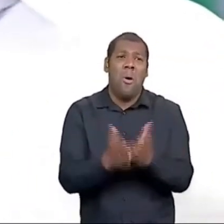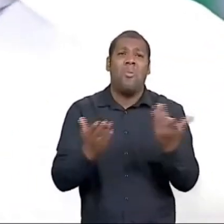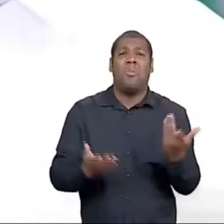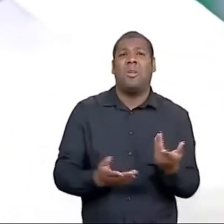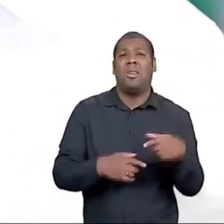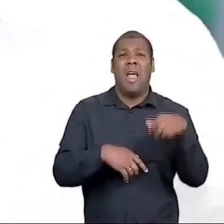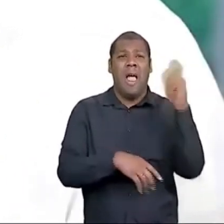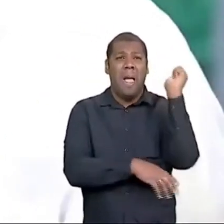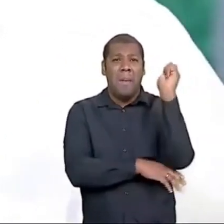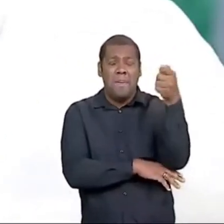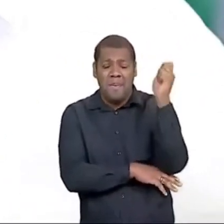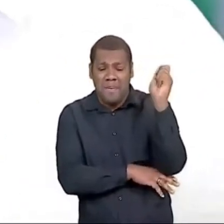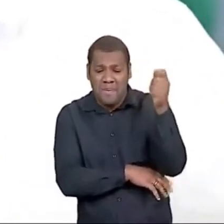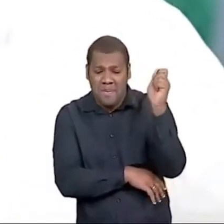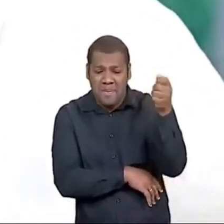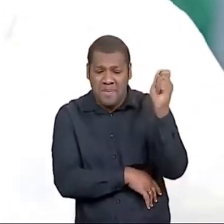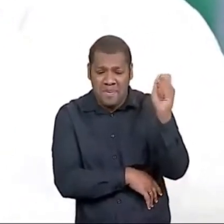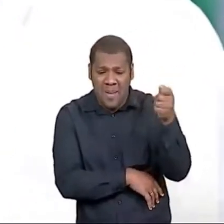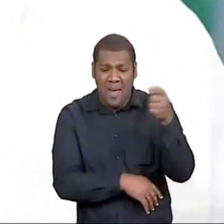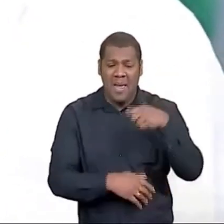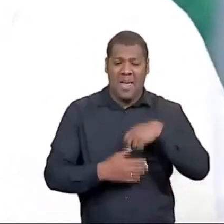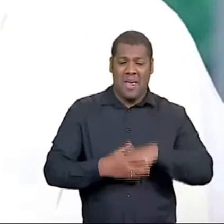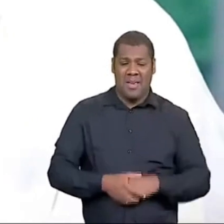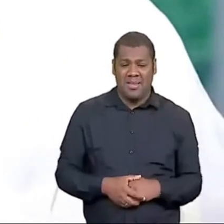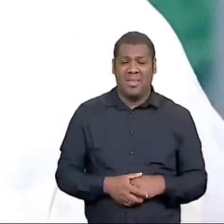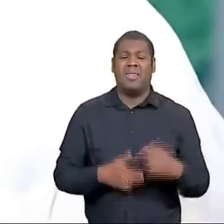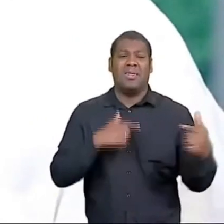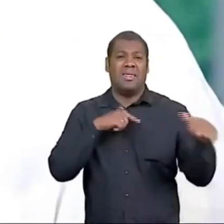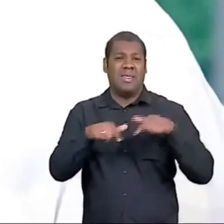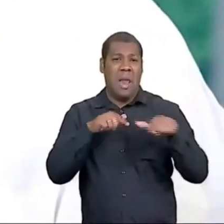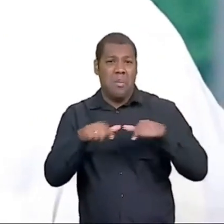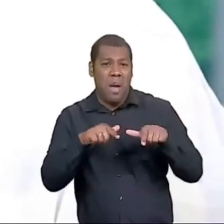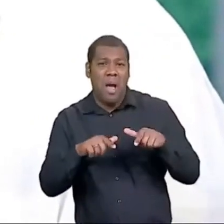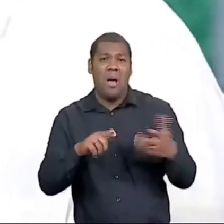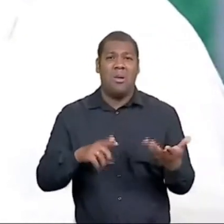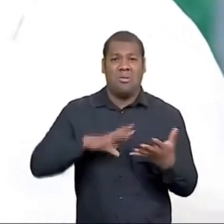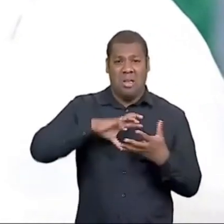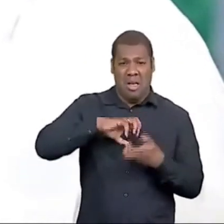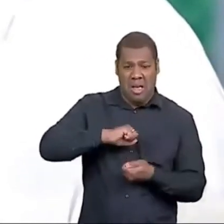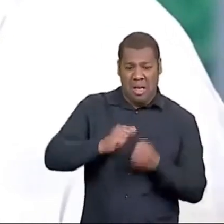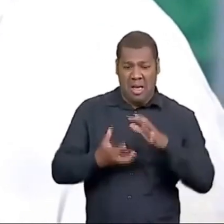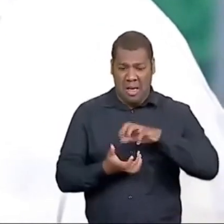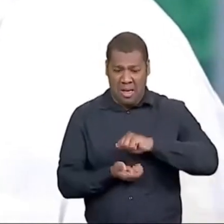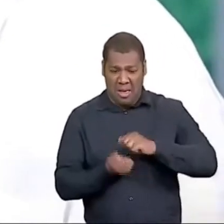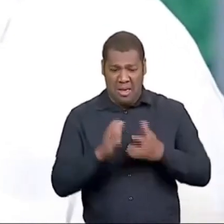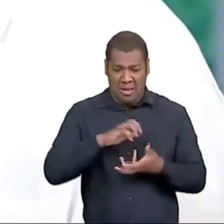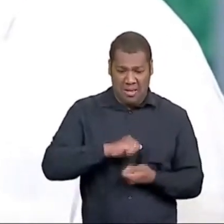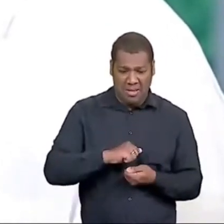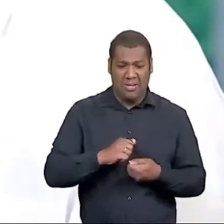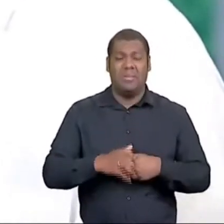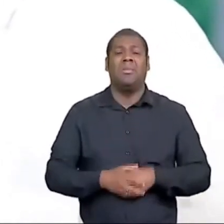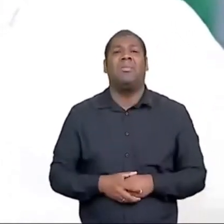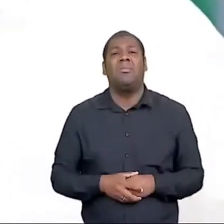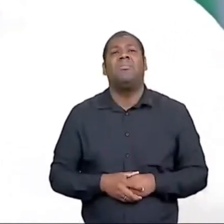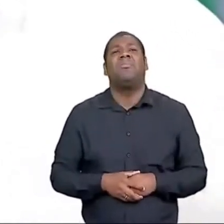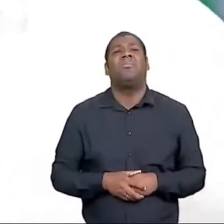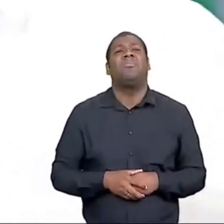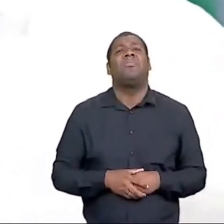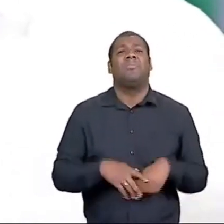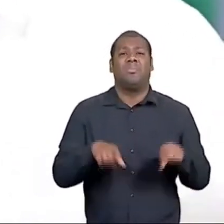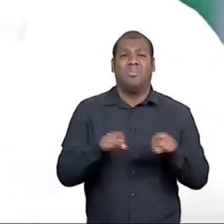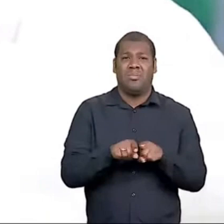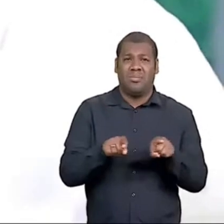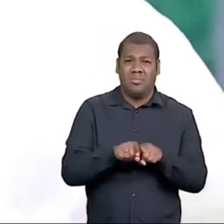vive, sabe, de trabalho manual, trabalho artesanal. Tem muita gente que vive trabalhando, colhendo castanha,